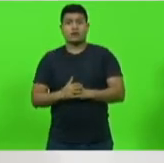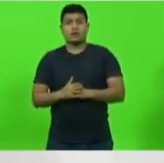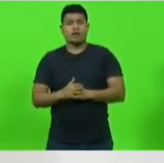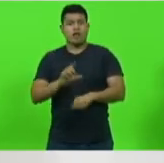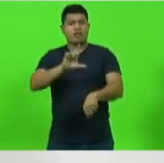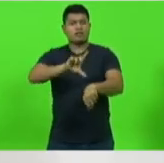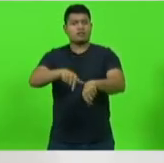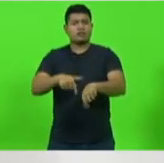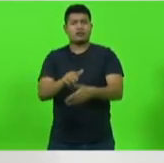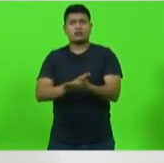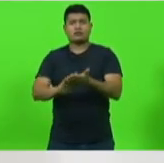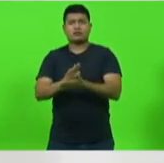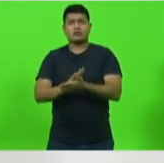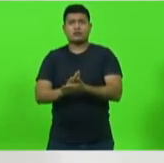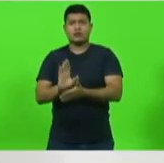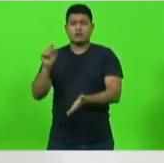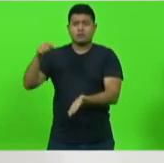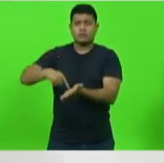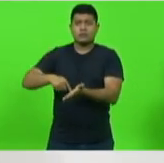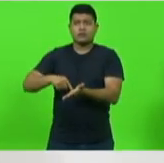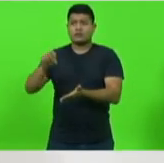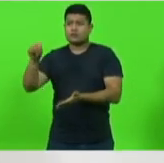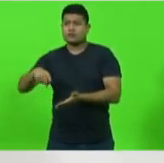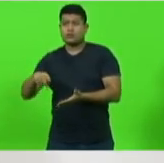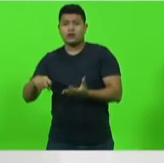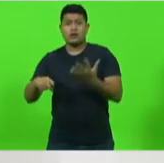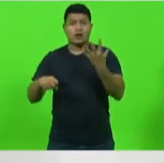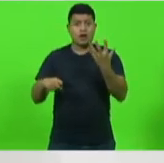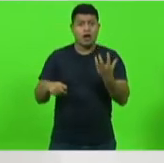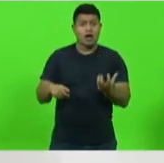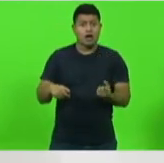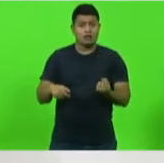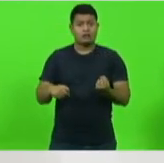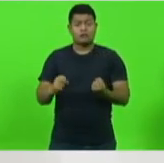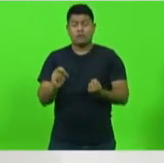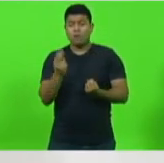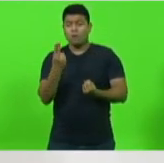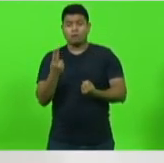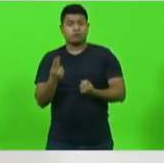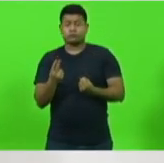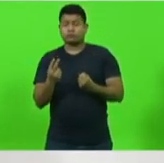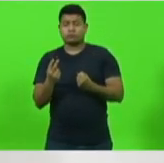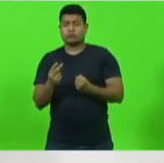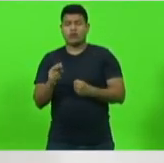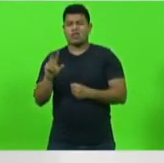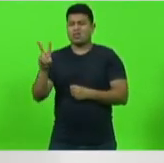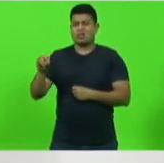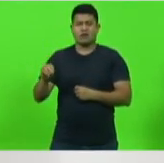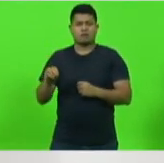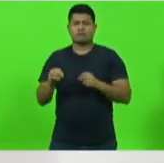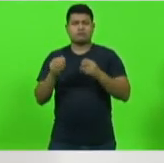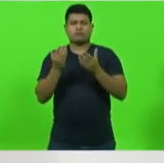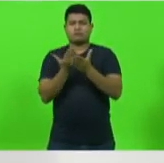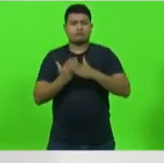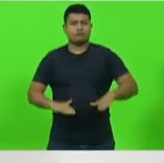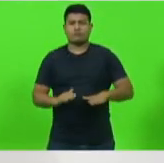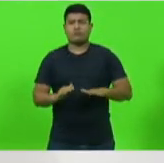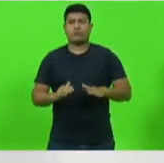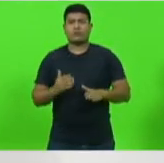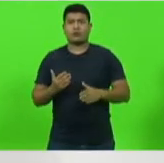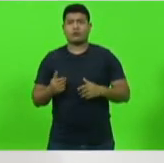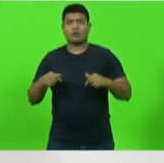É apertar uma teclinha e dizer se é a favor do reajuste linear ou não. Independente da opinião de cada um, o projeto é votado